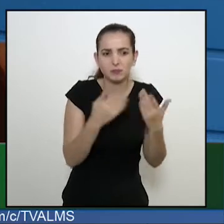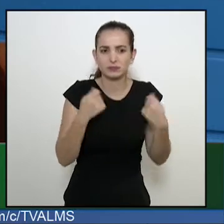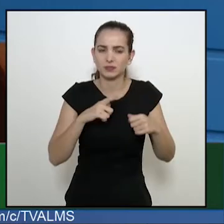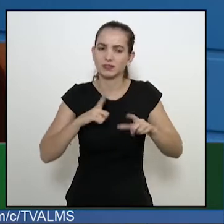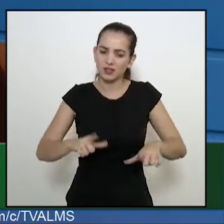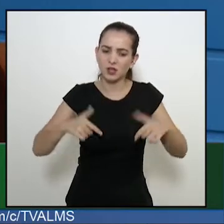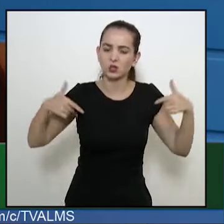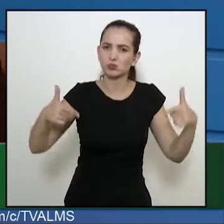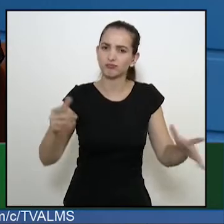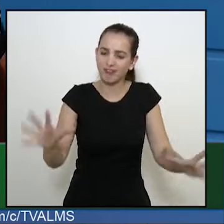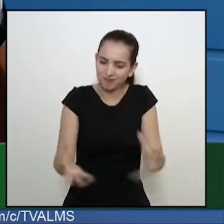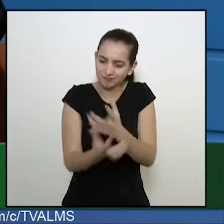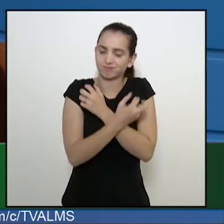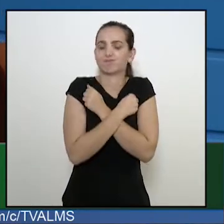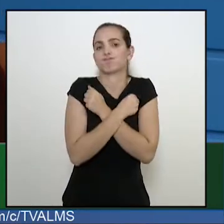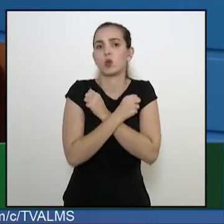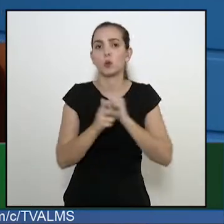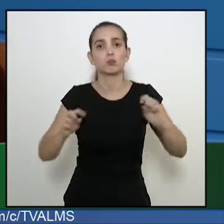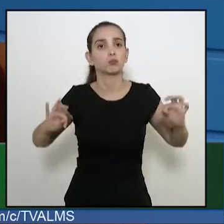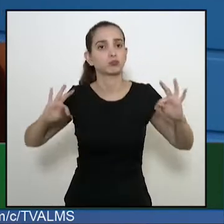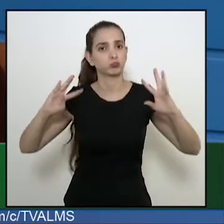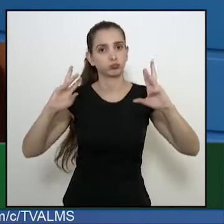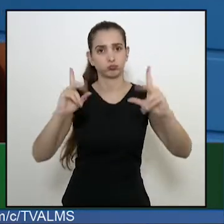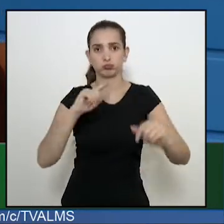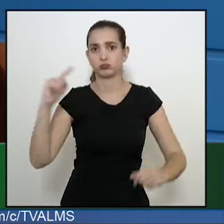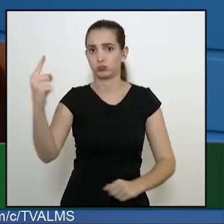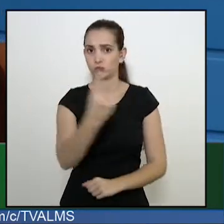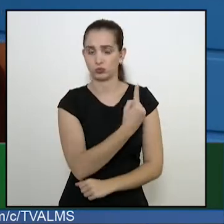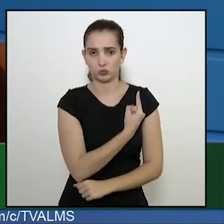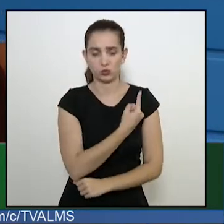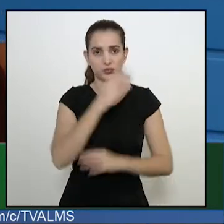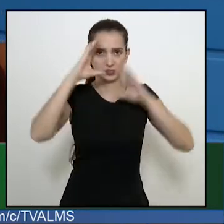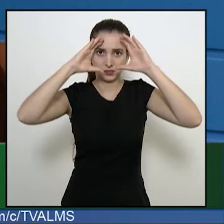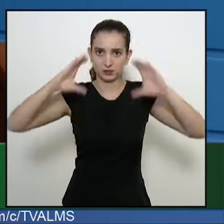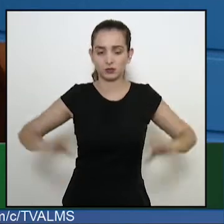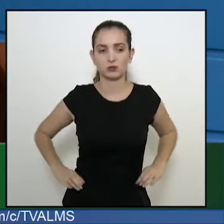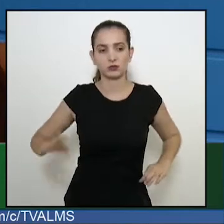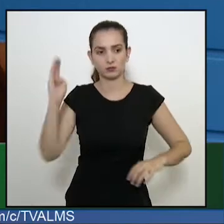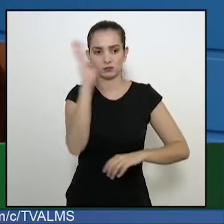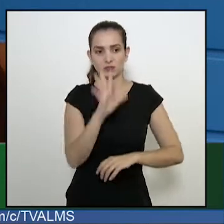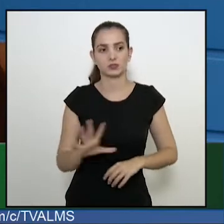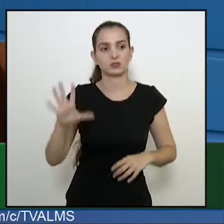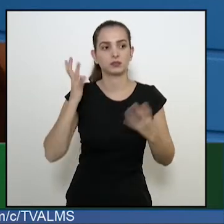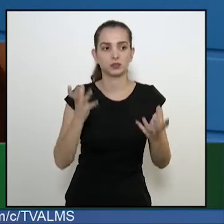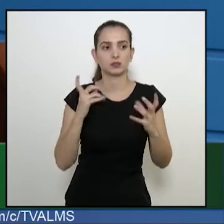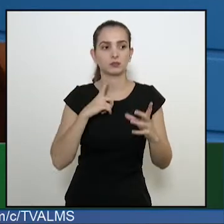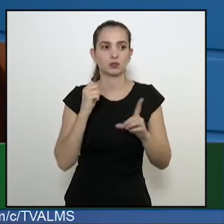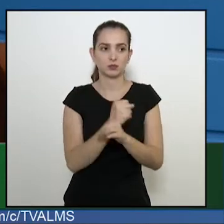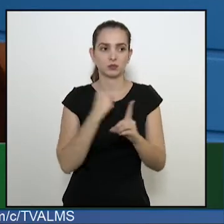tem que ser abraçada por todos nós, cidadãos brasileiros que queremos uma